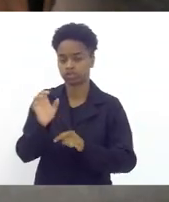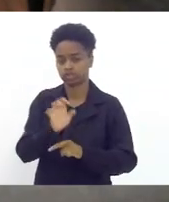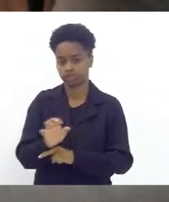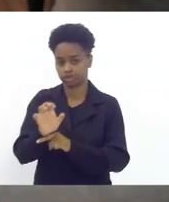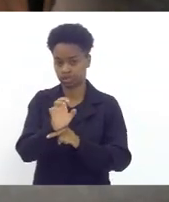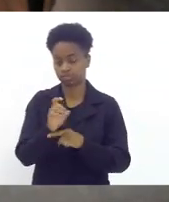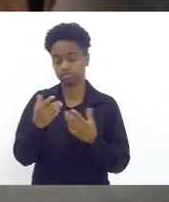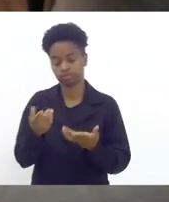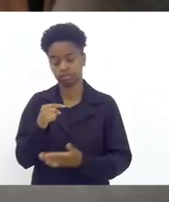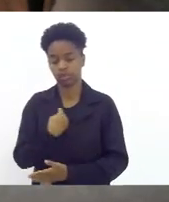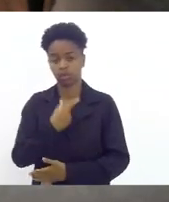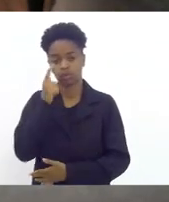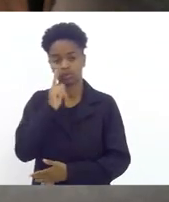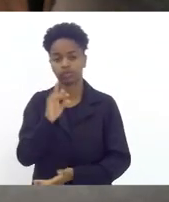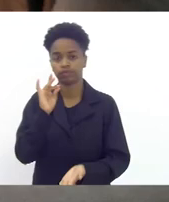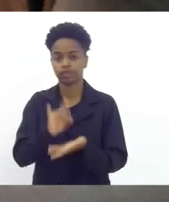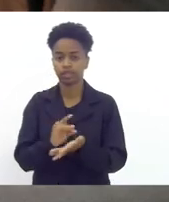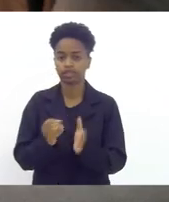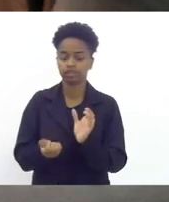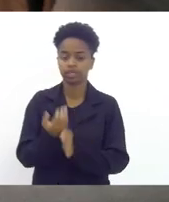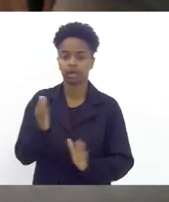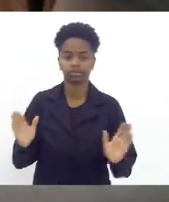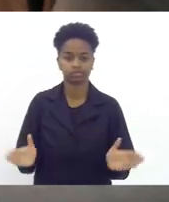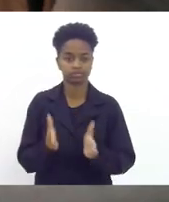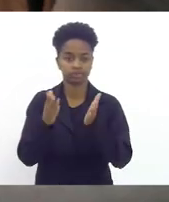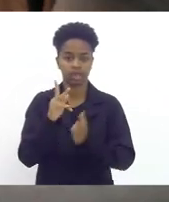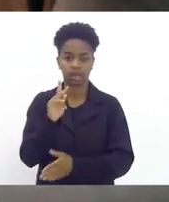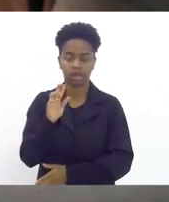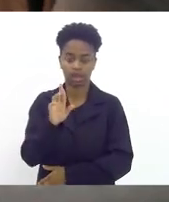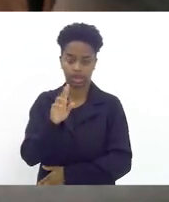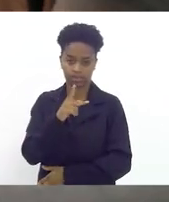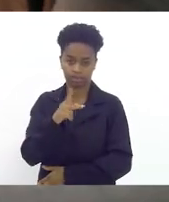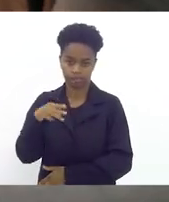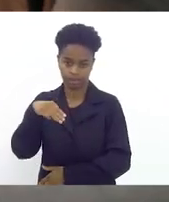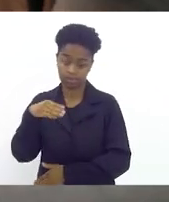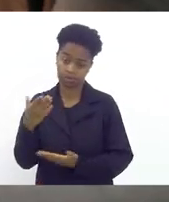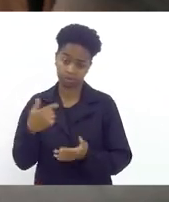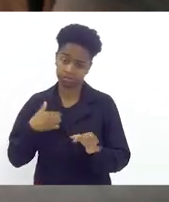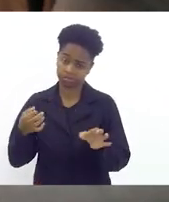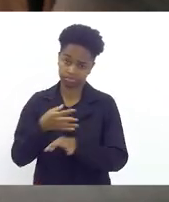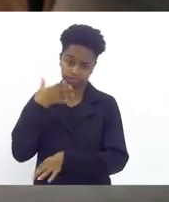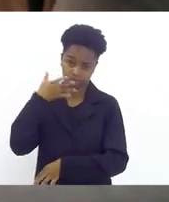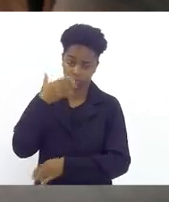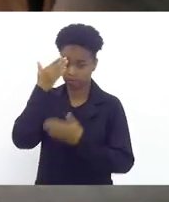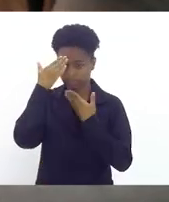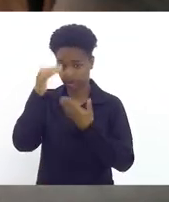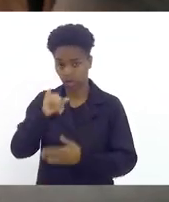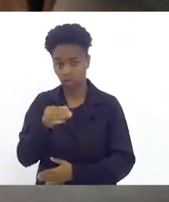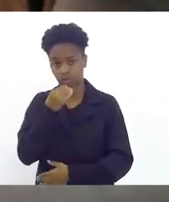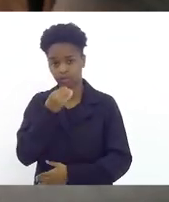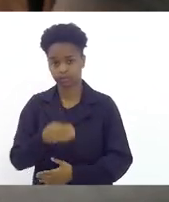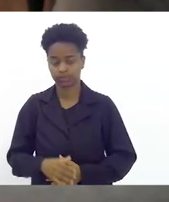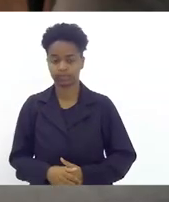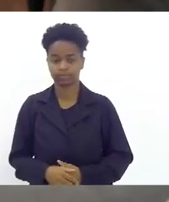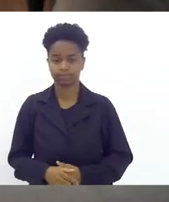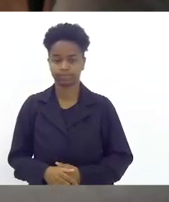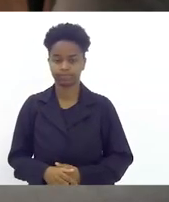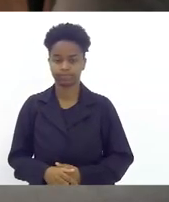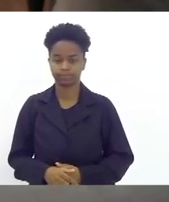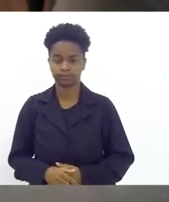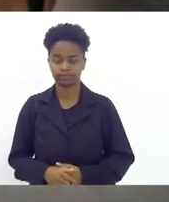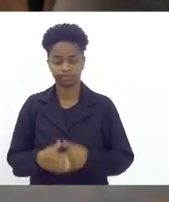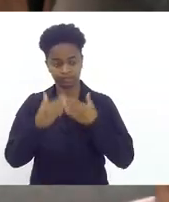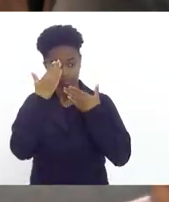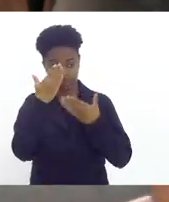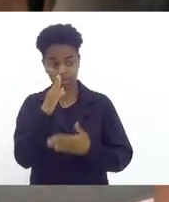possa criar incentivos para as rpms Então é isso que eu queria dizer obrigado aí pela oportunidade Obrigado